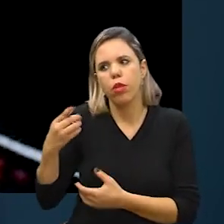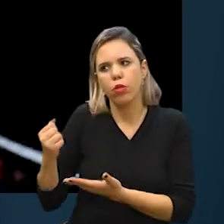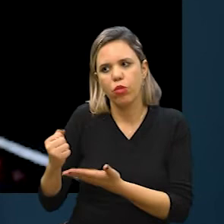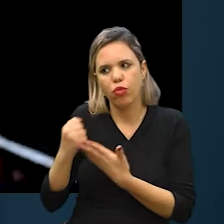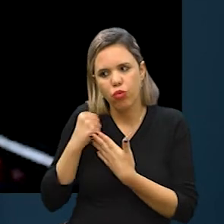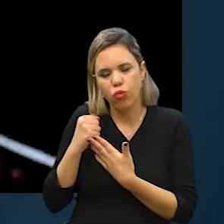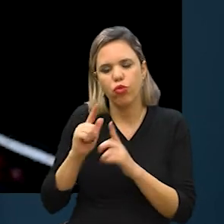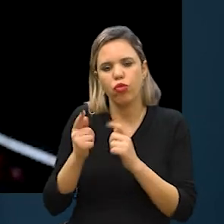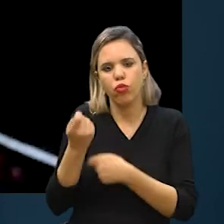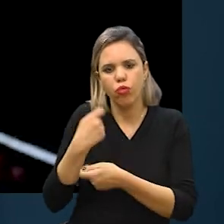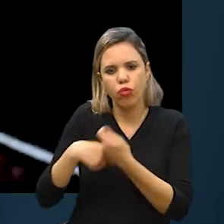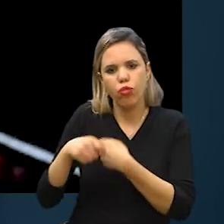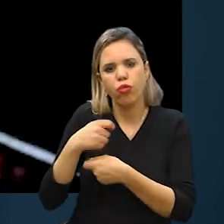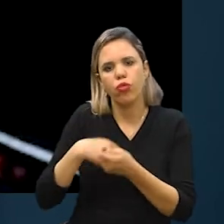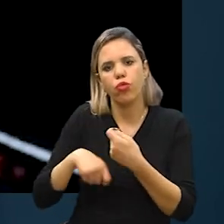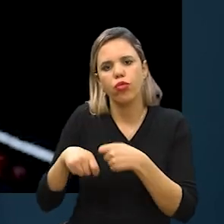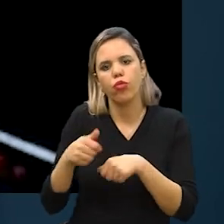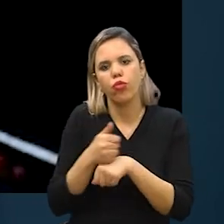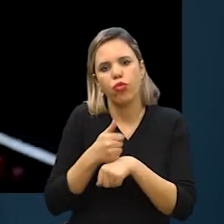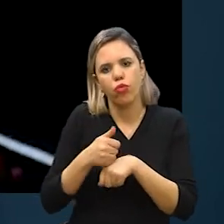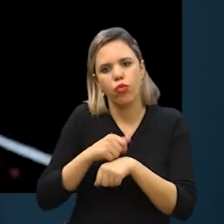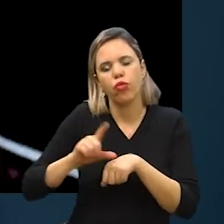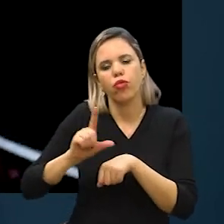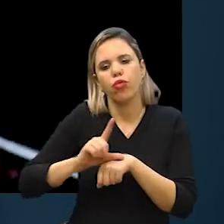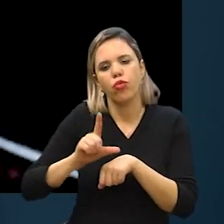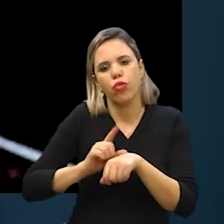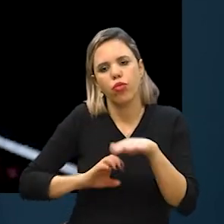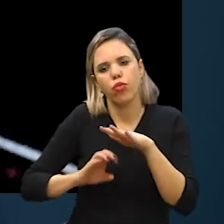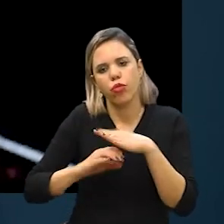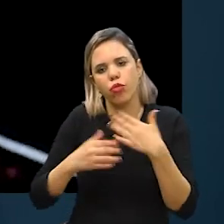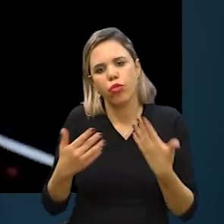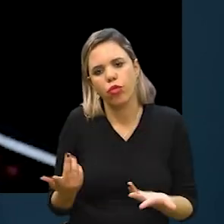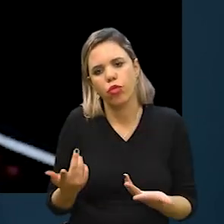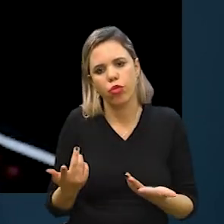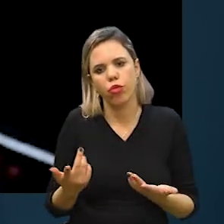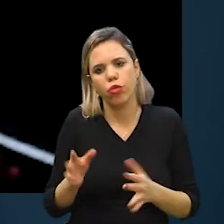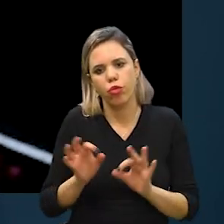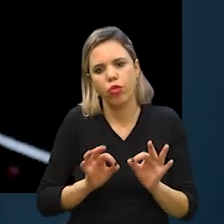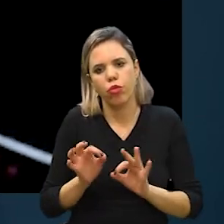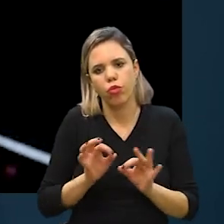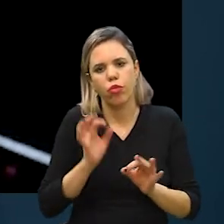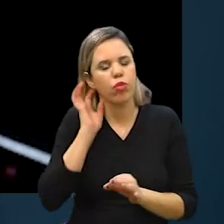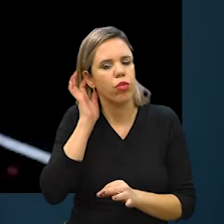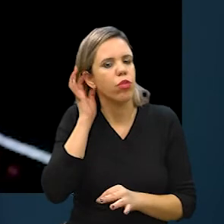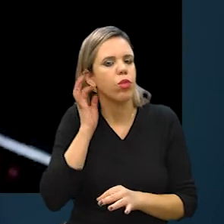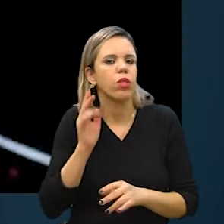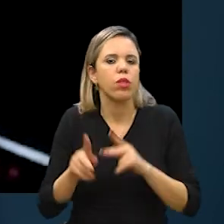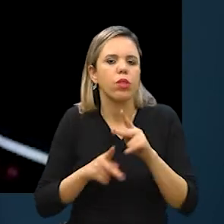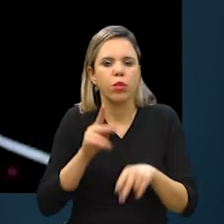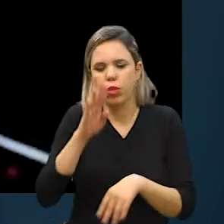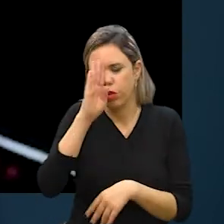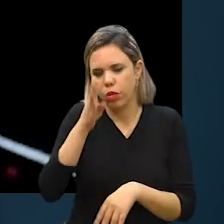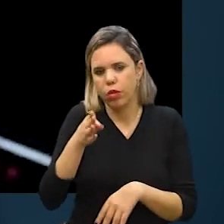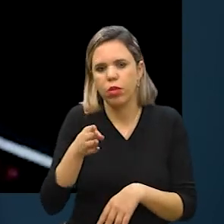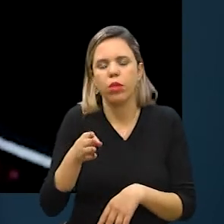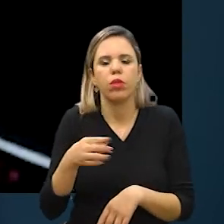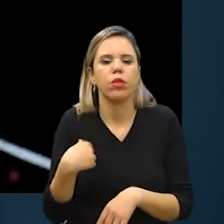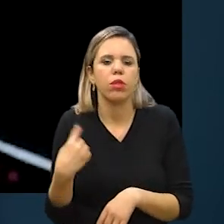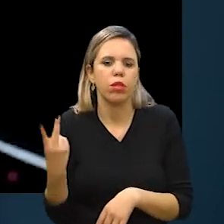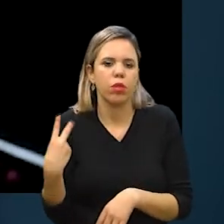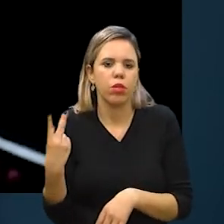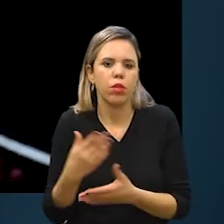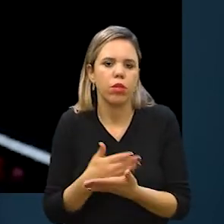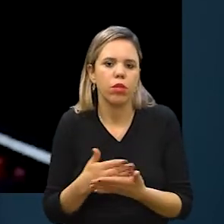judiciário, ele me ajudou muito na gestão da equipe, gestão da loja também, como tá manejando aí as pessoas,